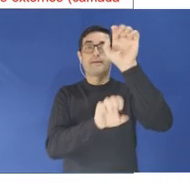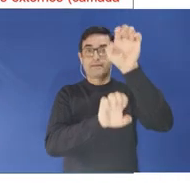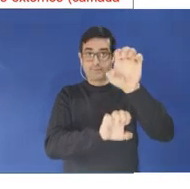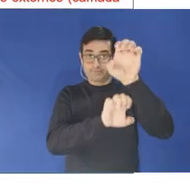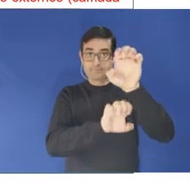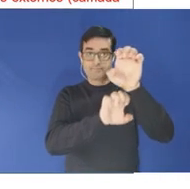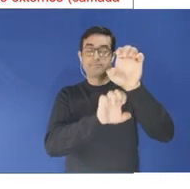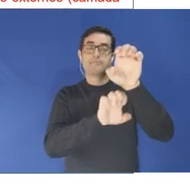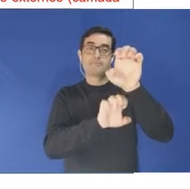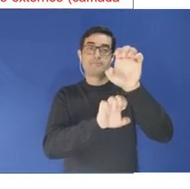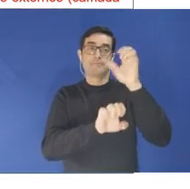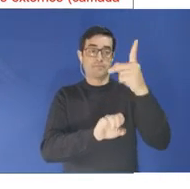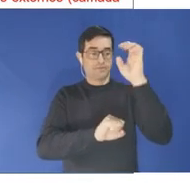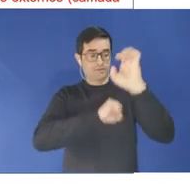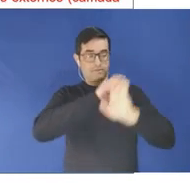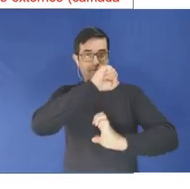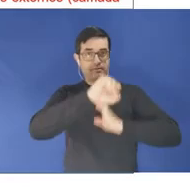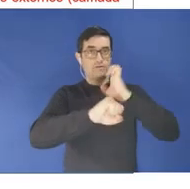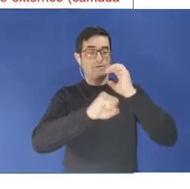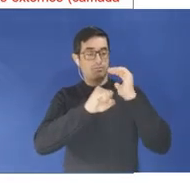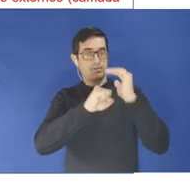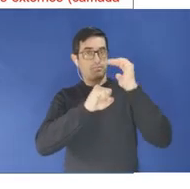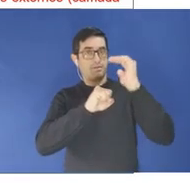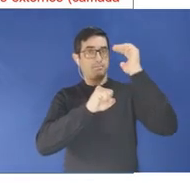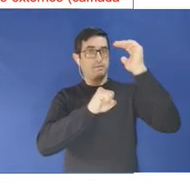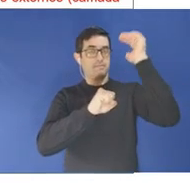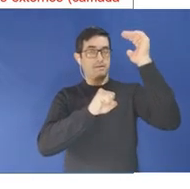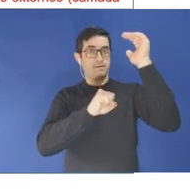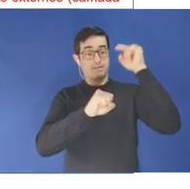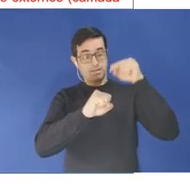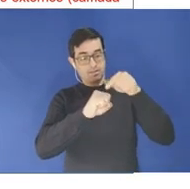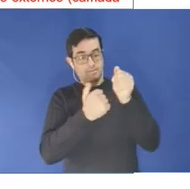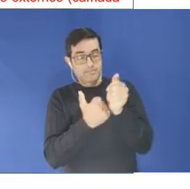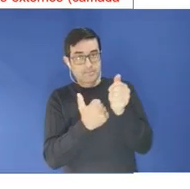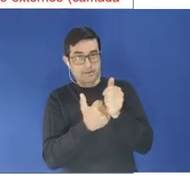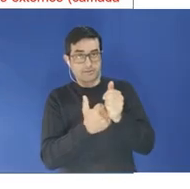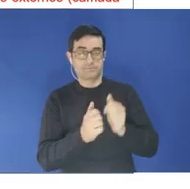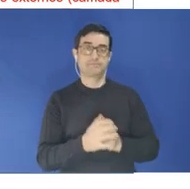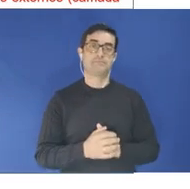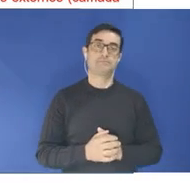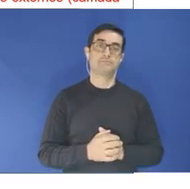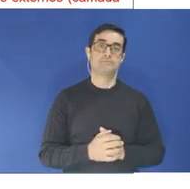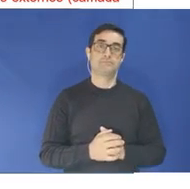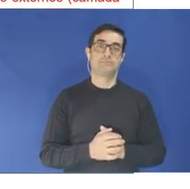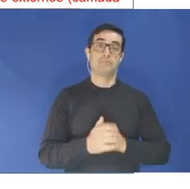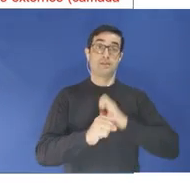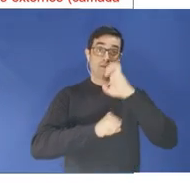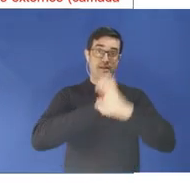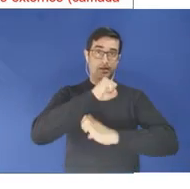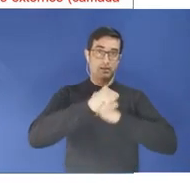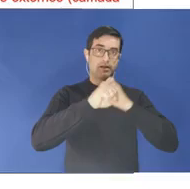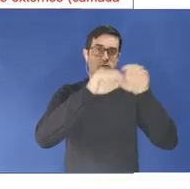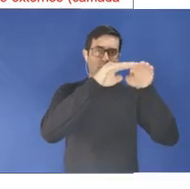efeito de blindagem causado pelos elétrons de níveis mais internos. A gente sabe que elétrons do mesmo